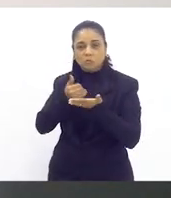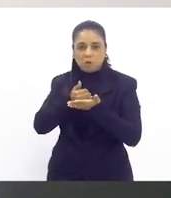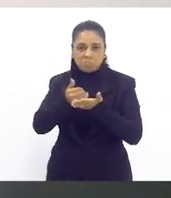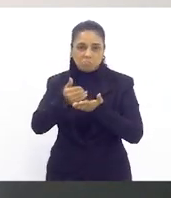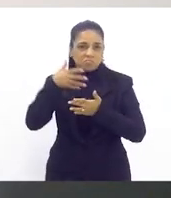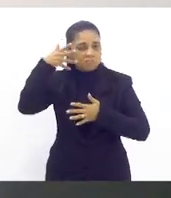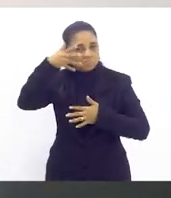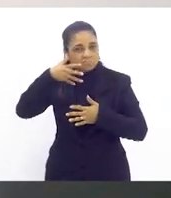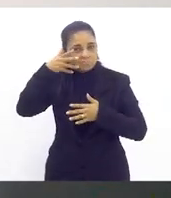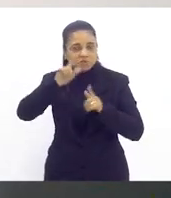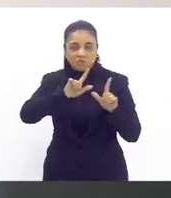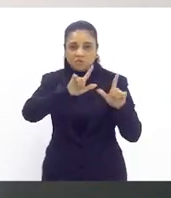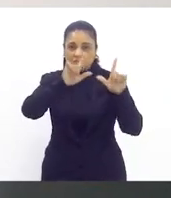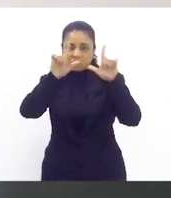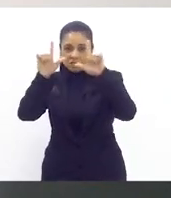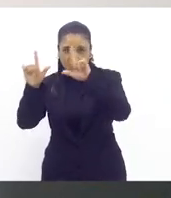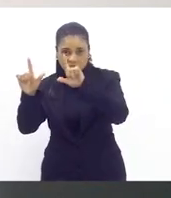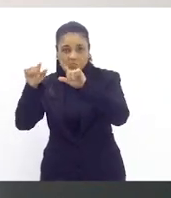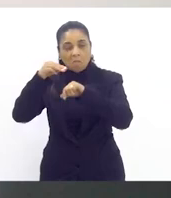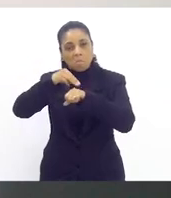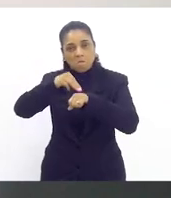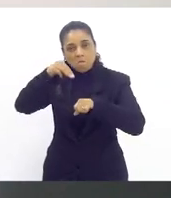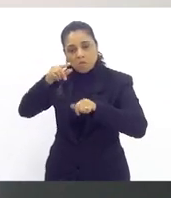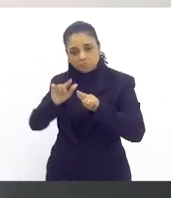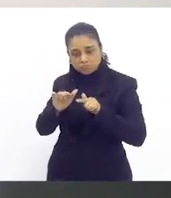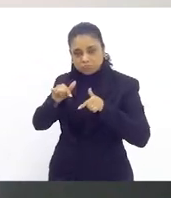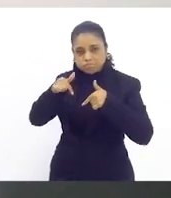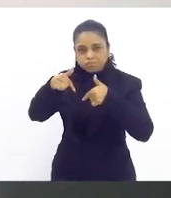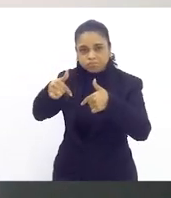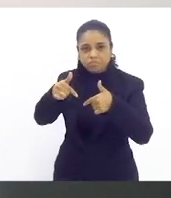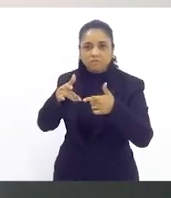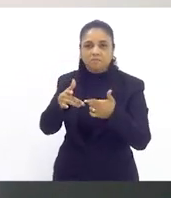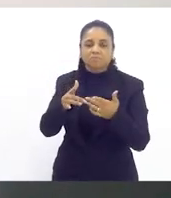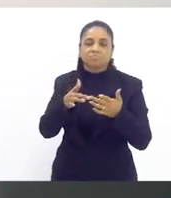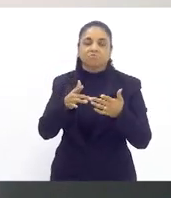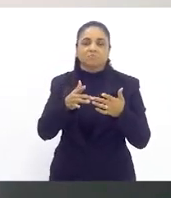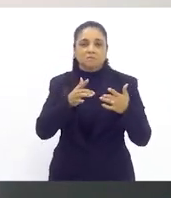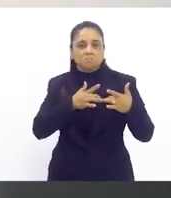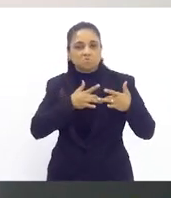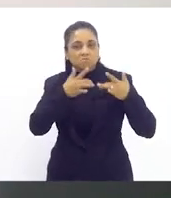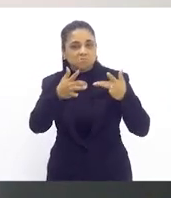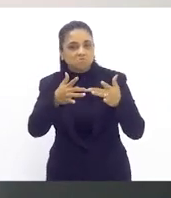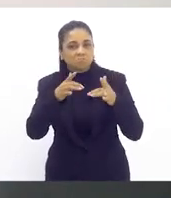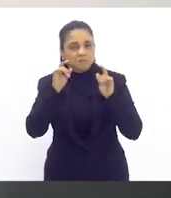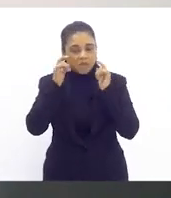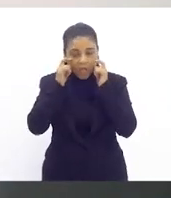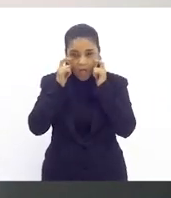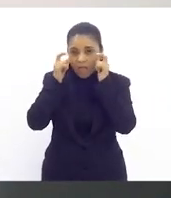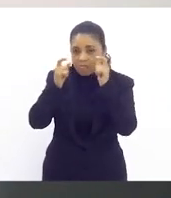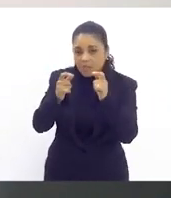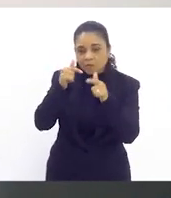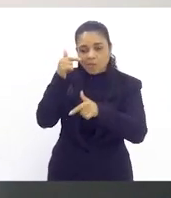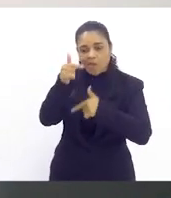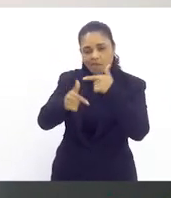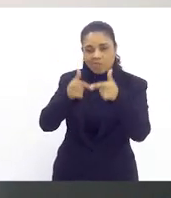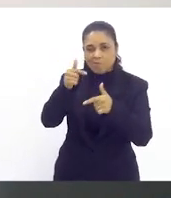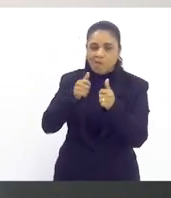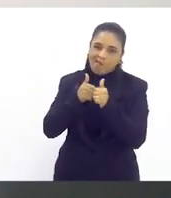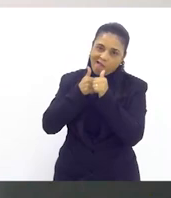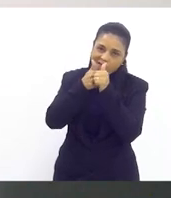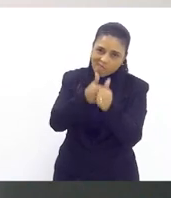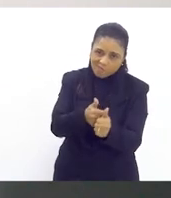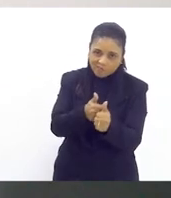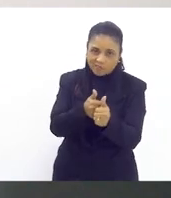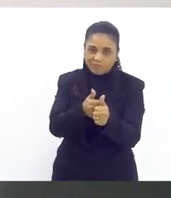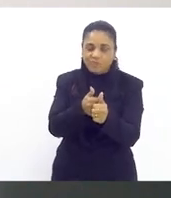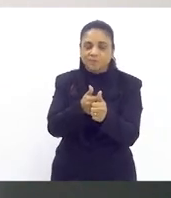minha primeira fala com os slides que é o método de atuação de estar dedicado de Estar atento para acompanhar o trabalho de todos vocês então tem